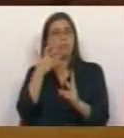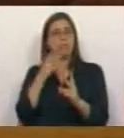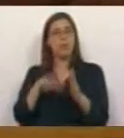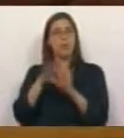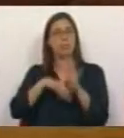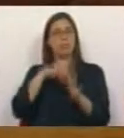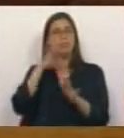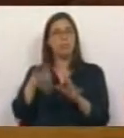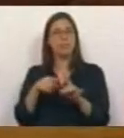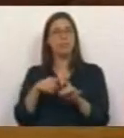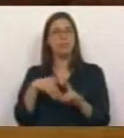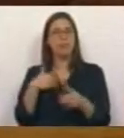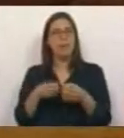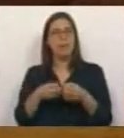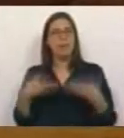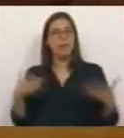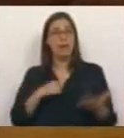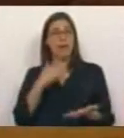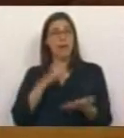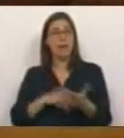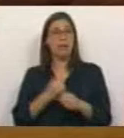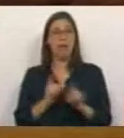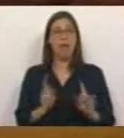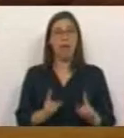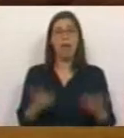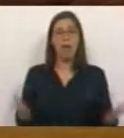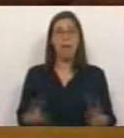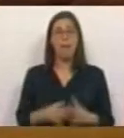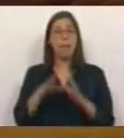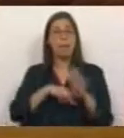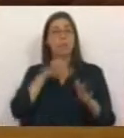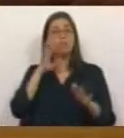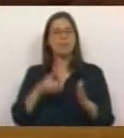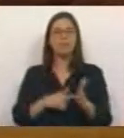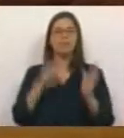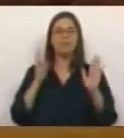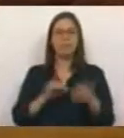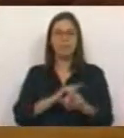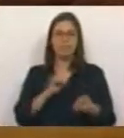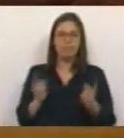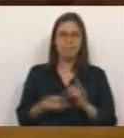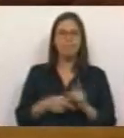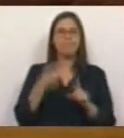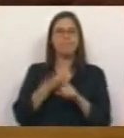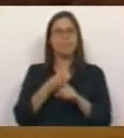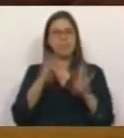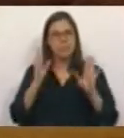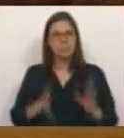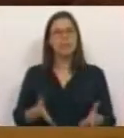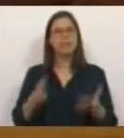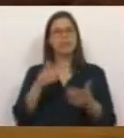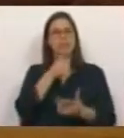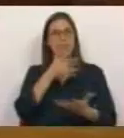da precariedade que tomou conta da nossa realidade laboral. Precariedade que é necessário contrariar e combater de